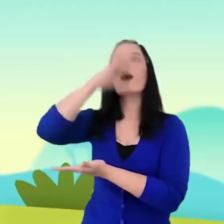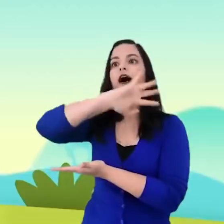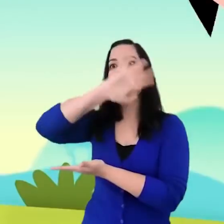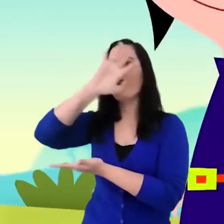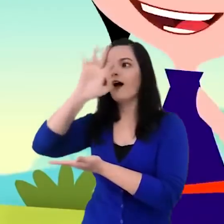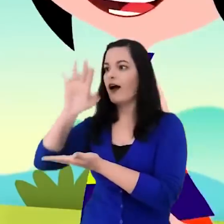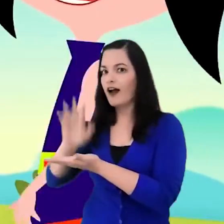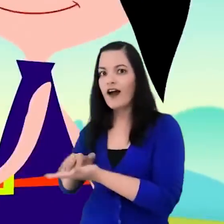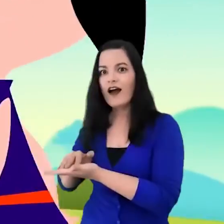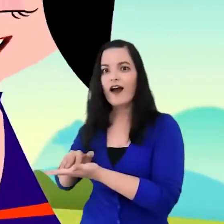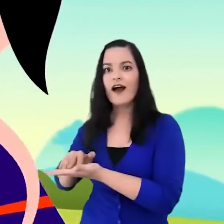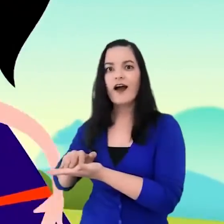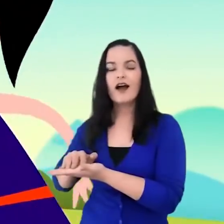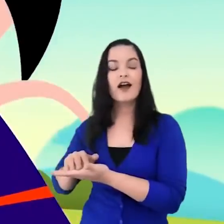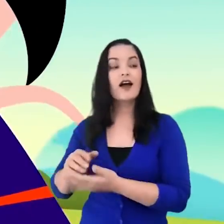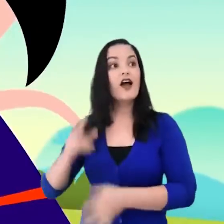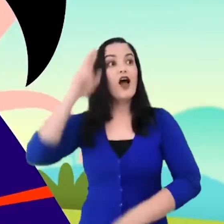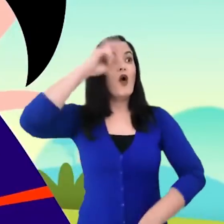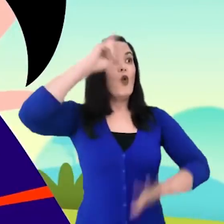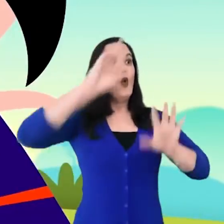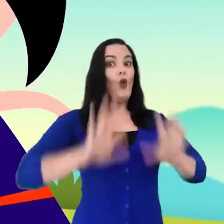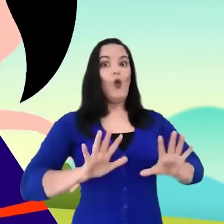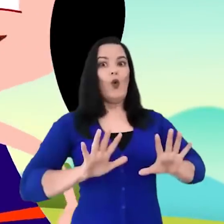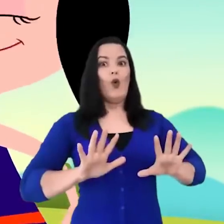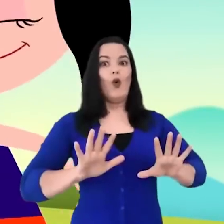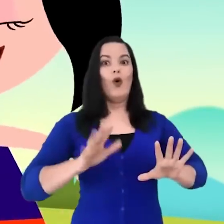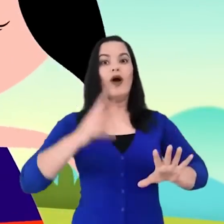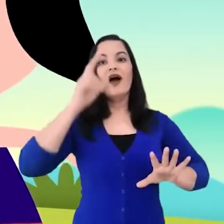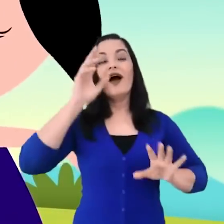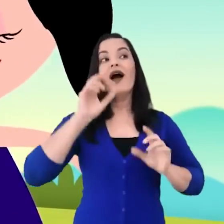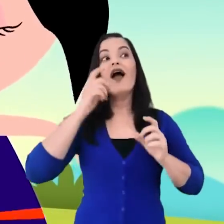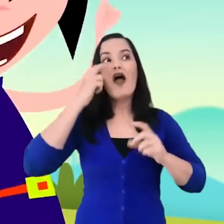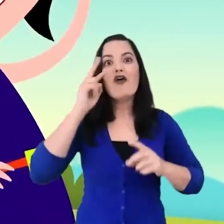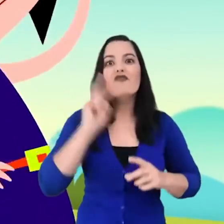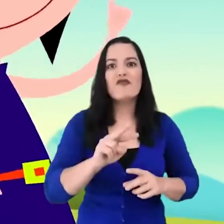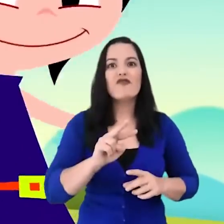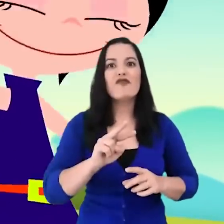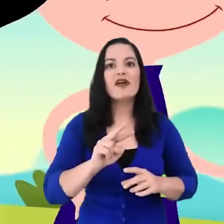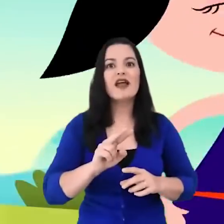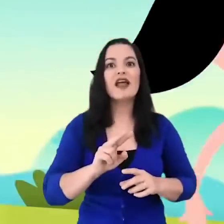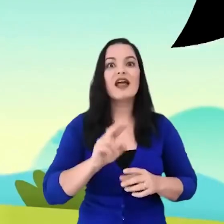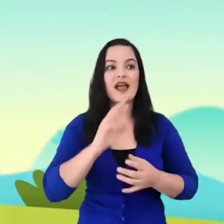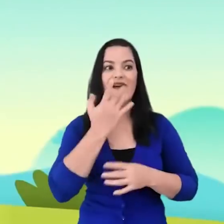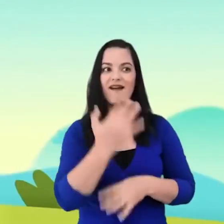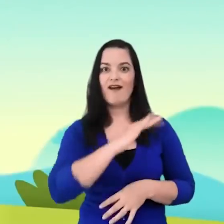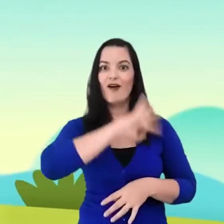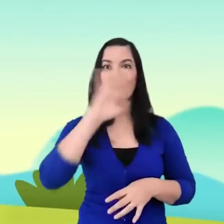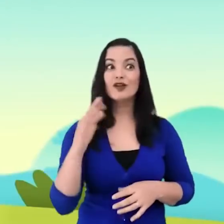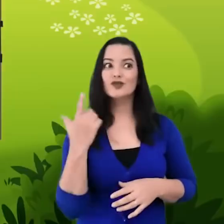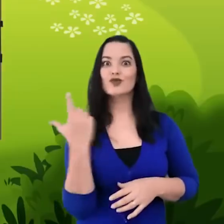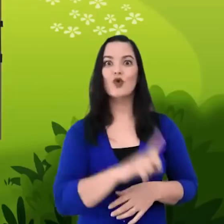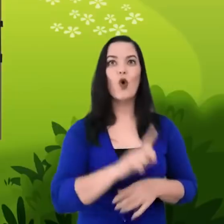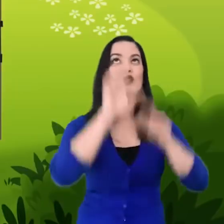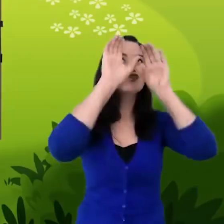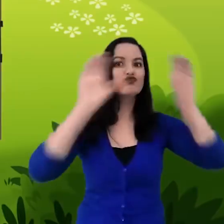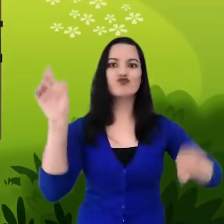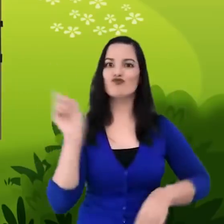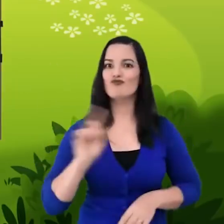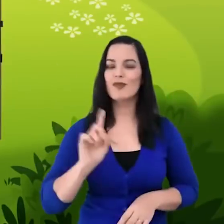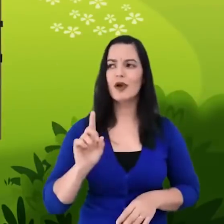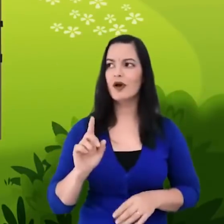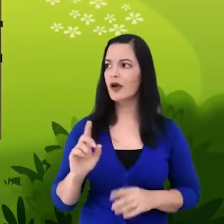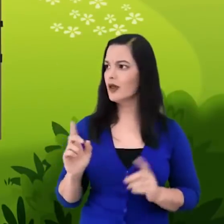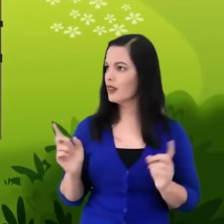Lembrei! Já sei onde eu vi um arco-íris. E não foi lá no céu. Não foi?